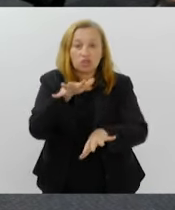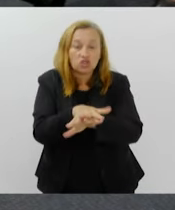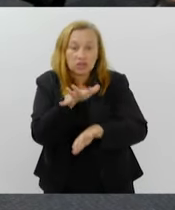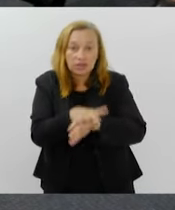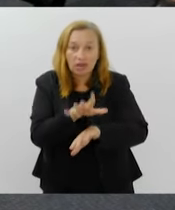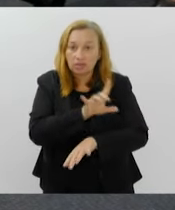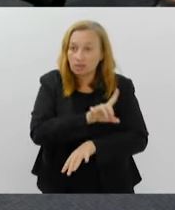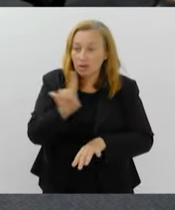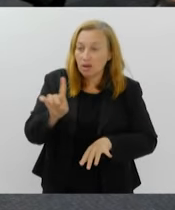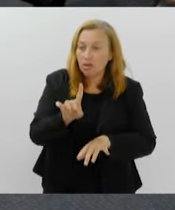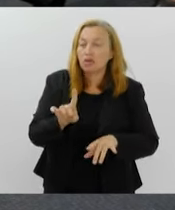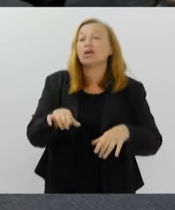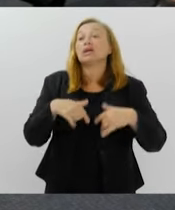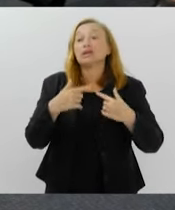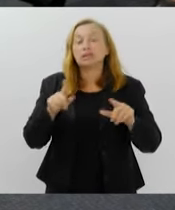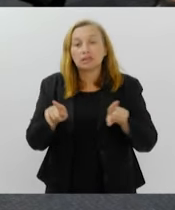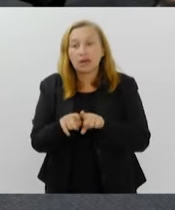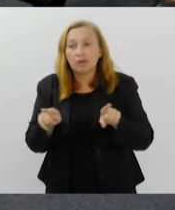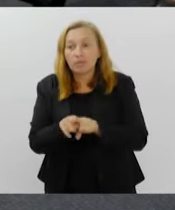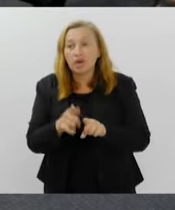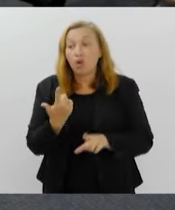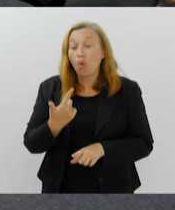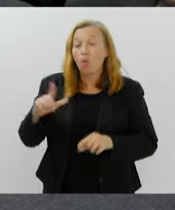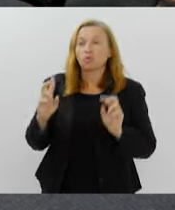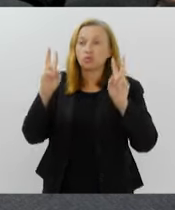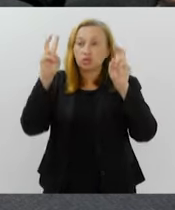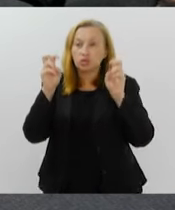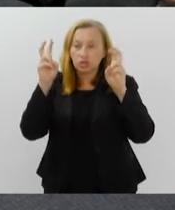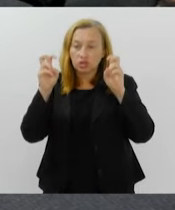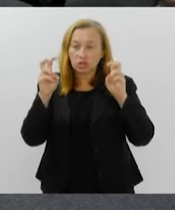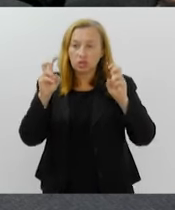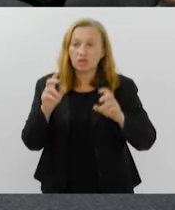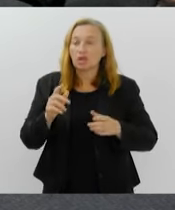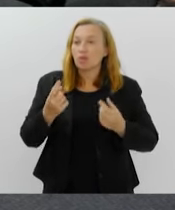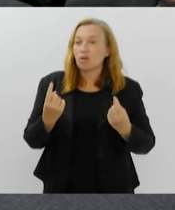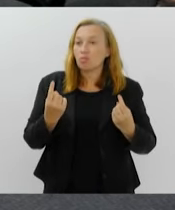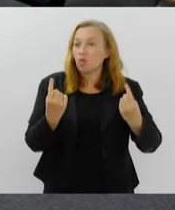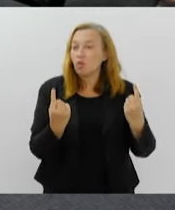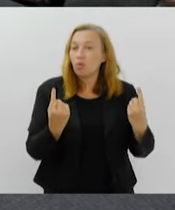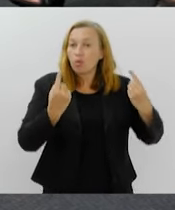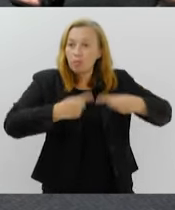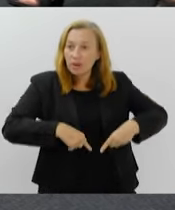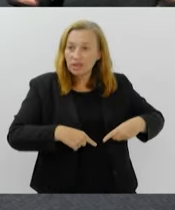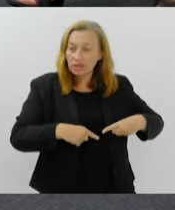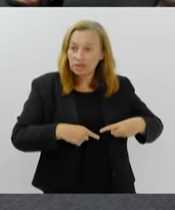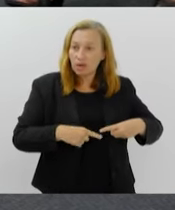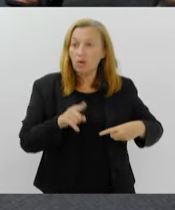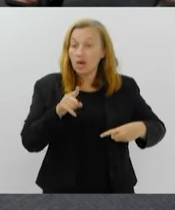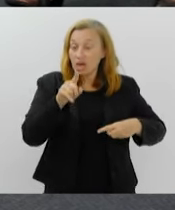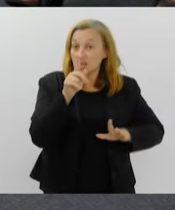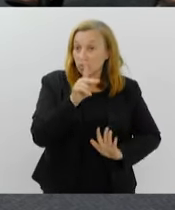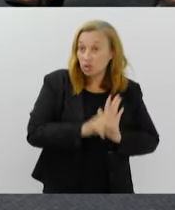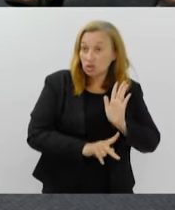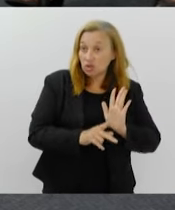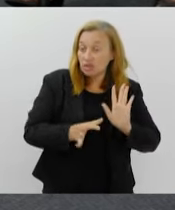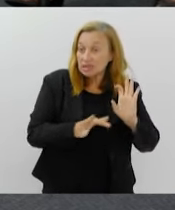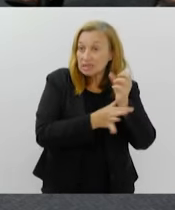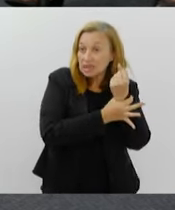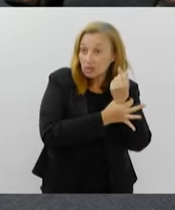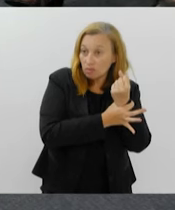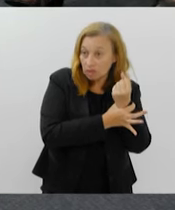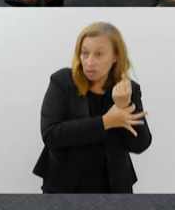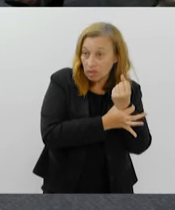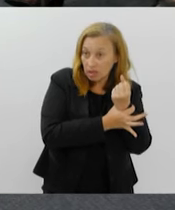e assim como também outros temas como apostas esse projeto ele Visa garantir